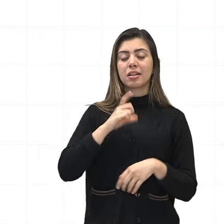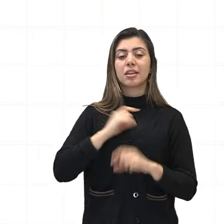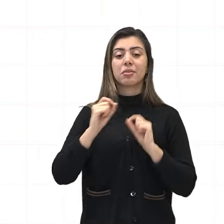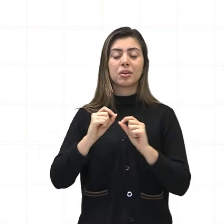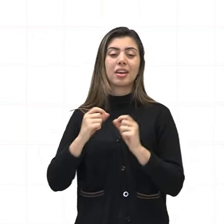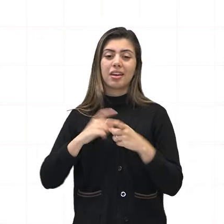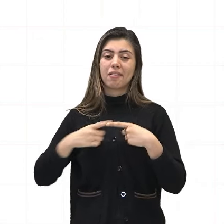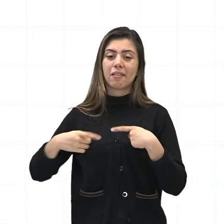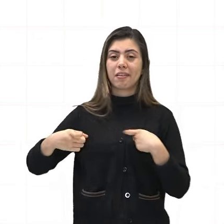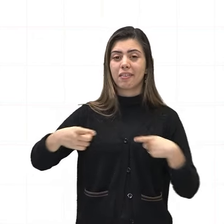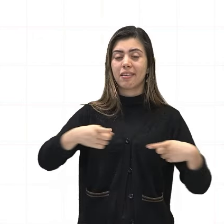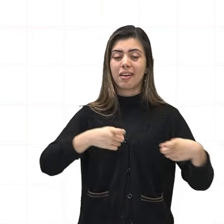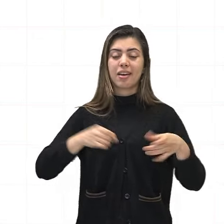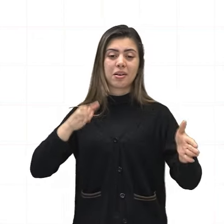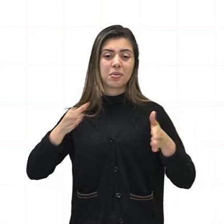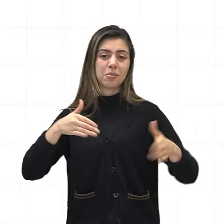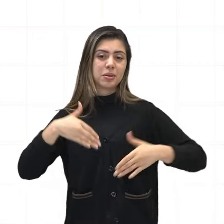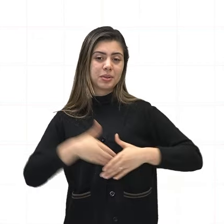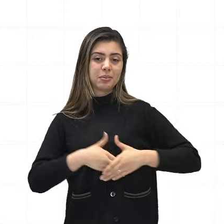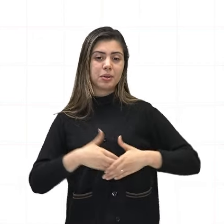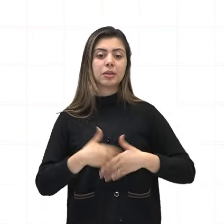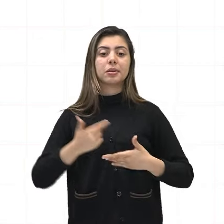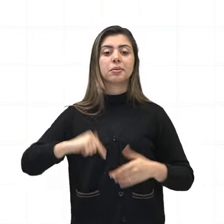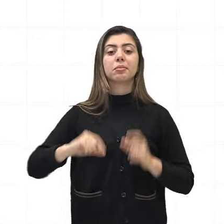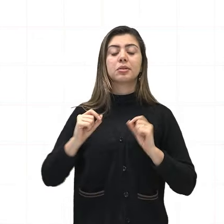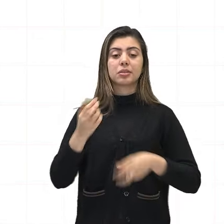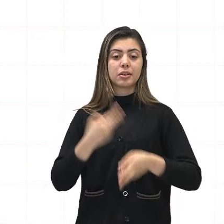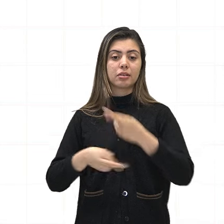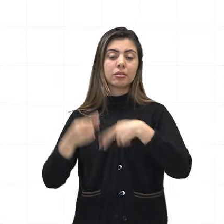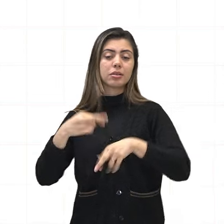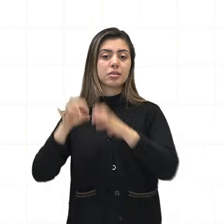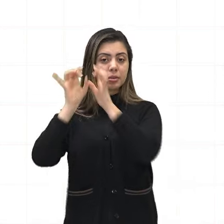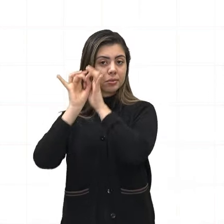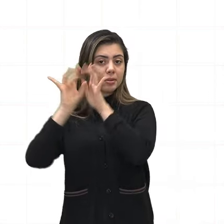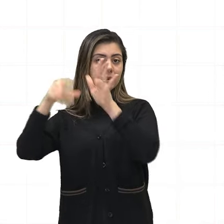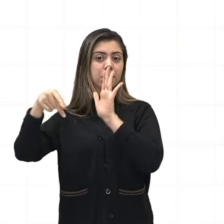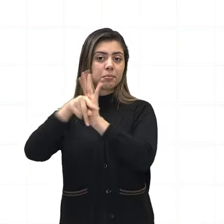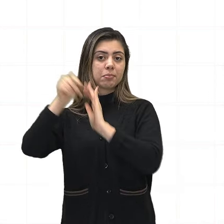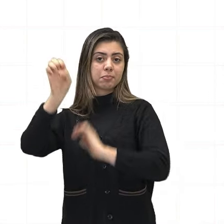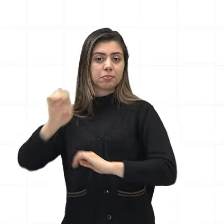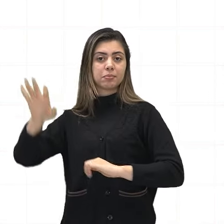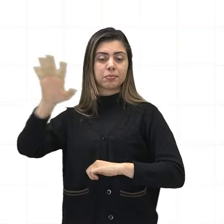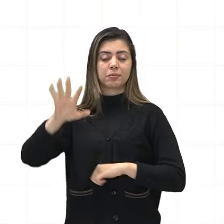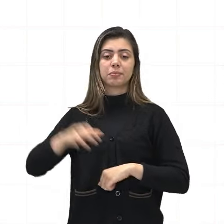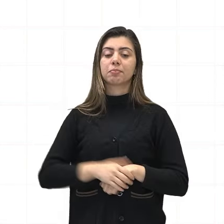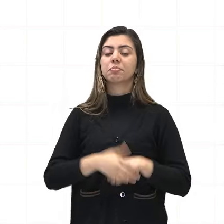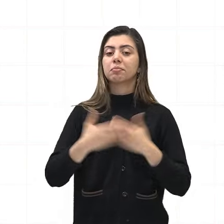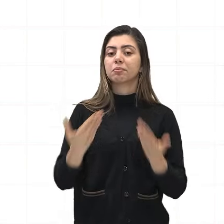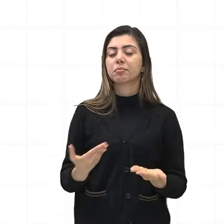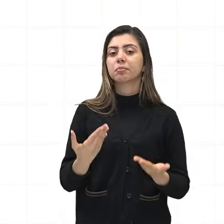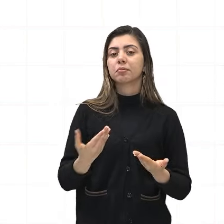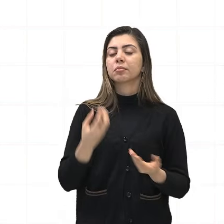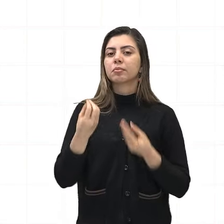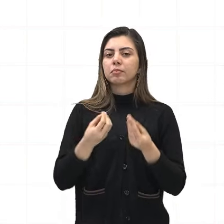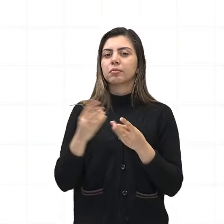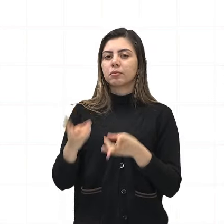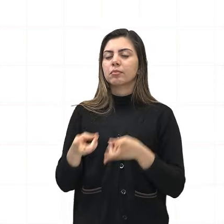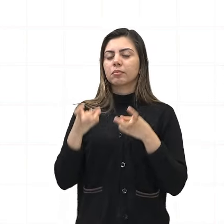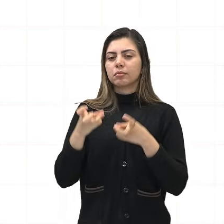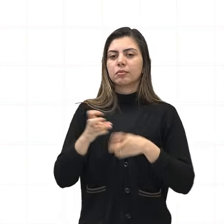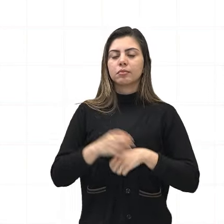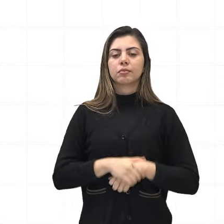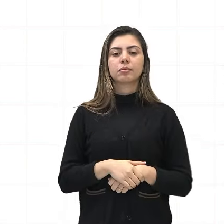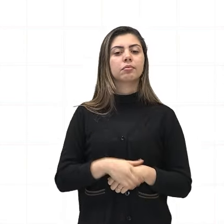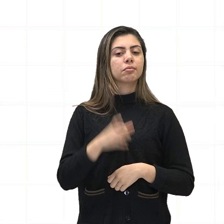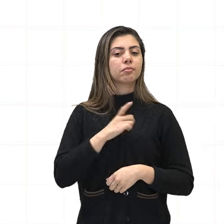de guerras, das guerras napoleônicas e das revoluções liberais na Europa. Então, ali nós temos